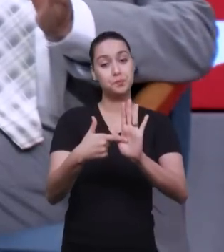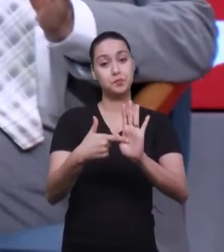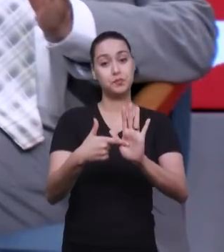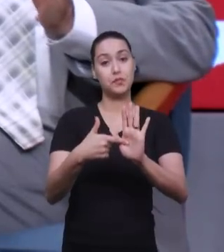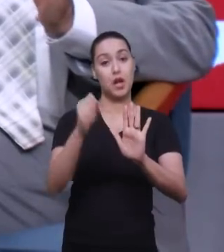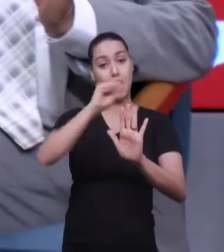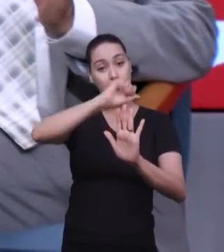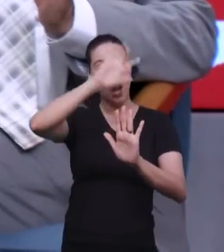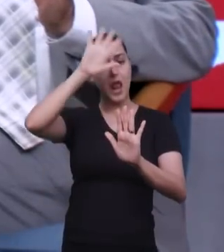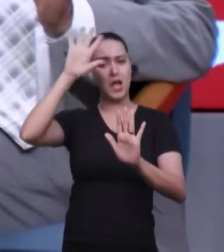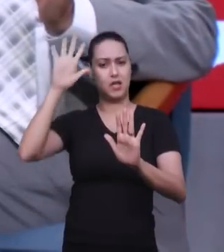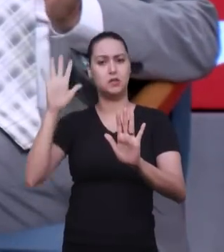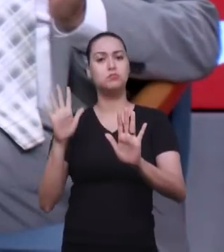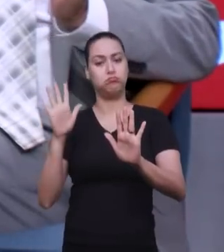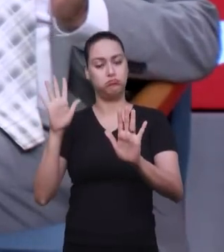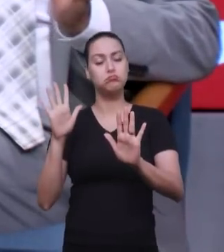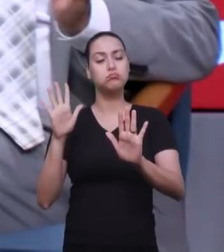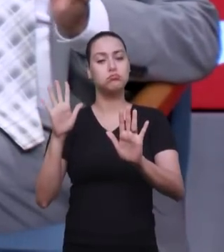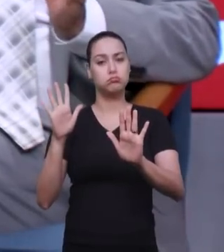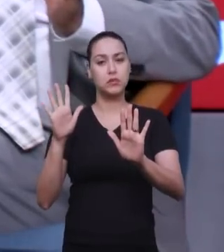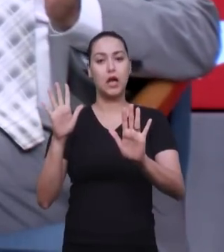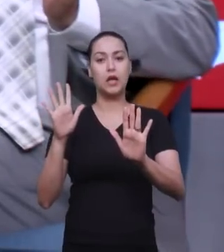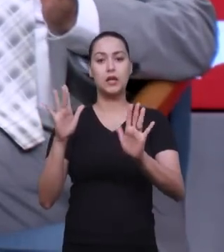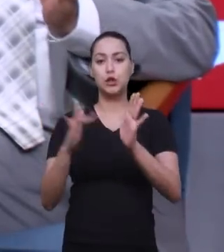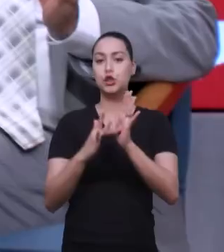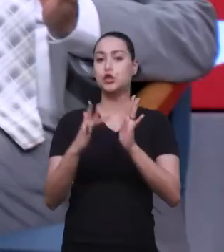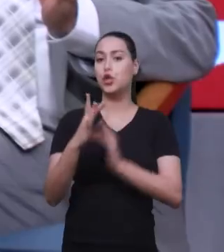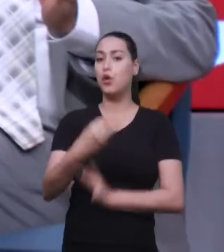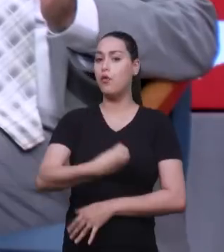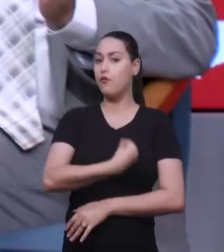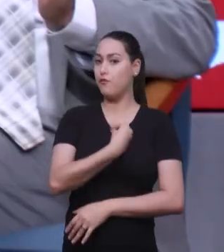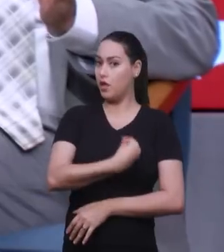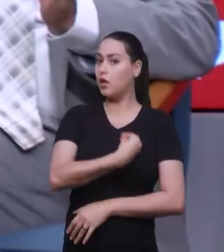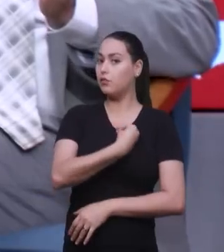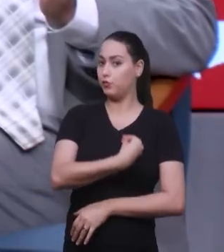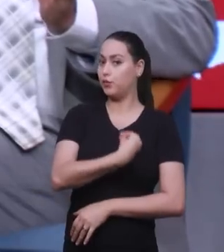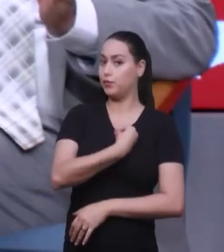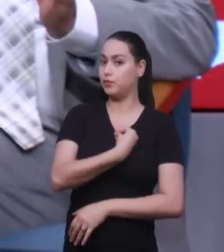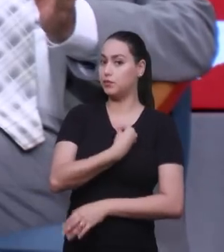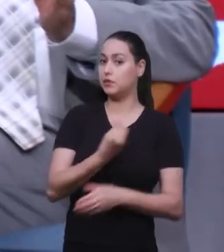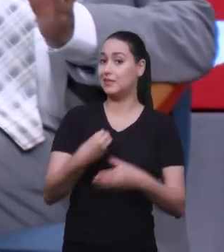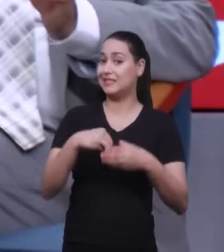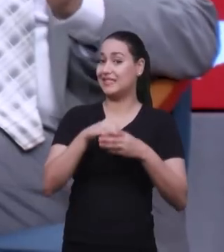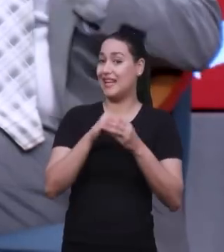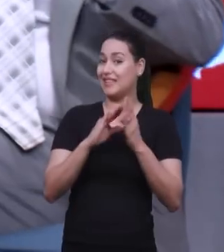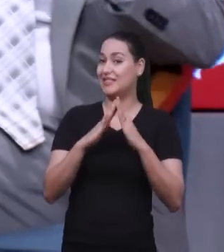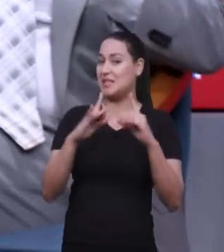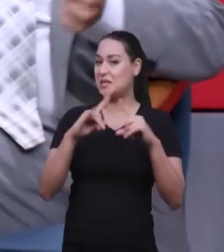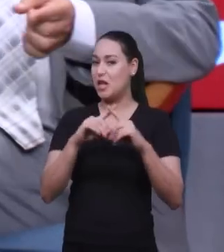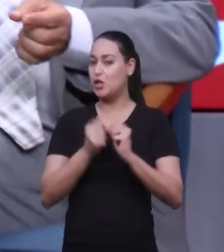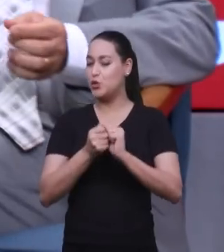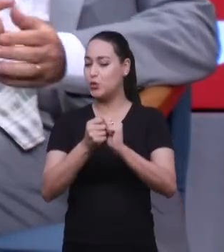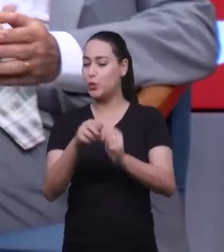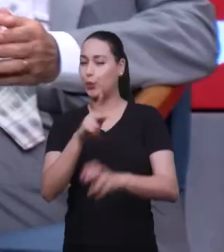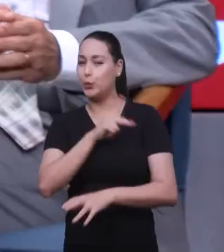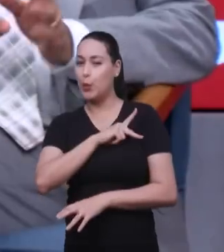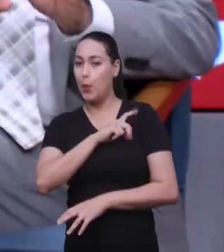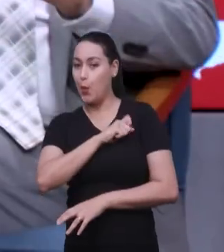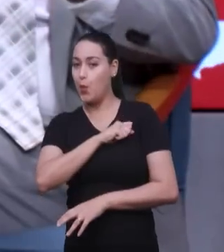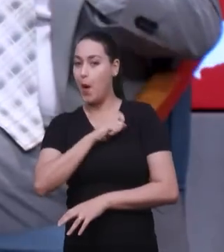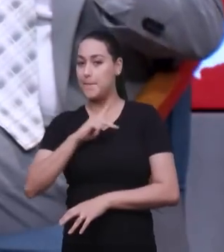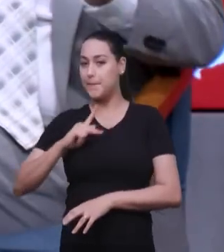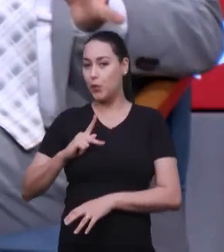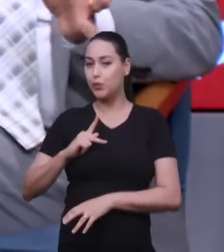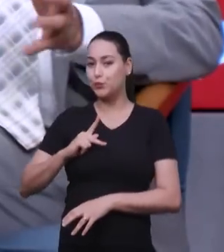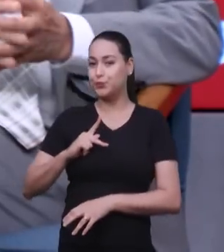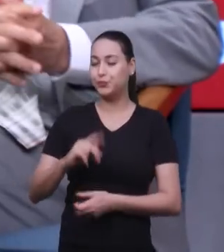forma, de certo modo, claro, que ele estaria vivo na igreja. Ele